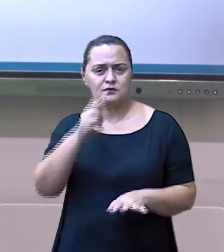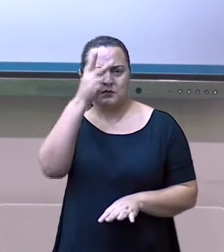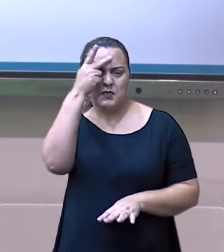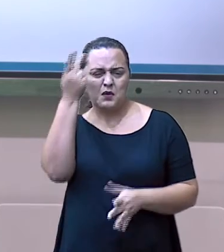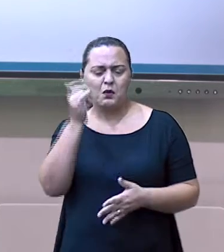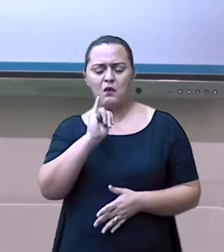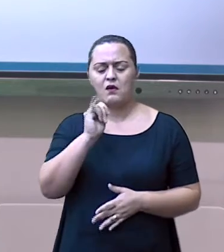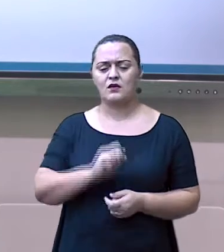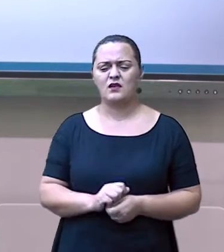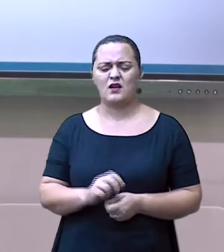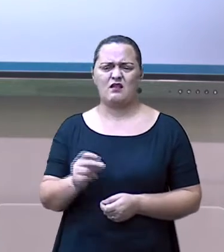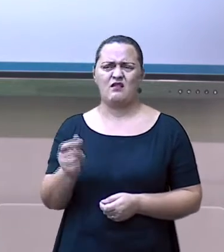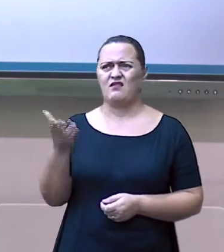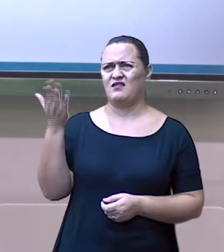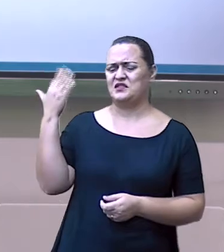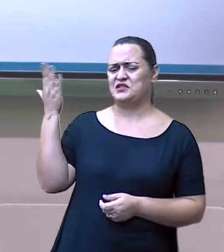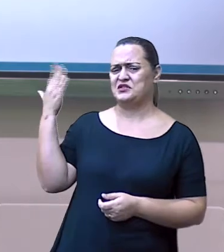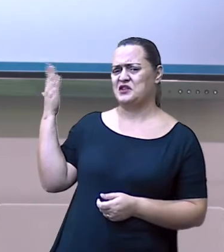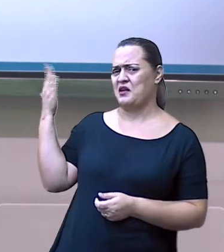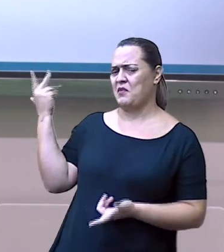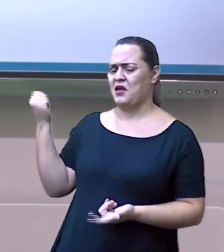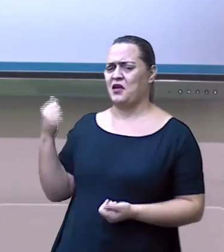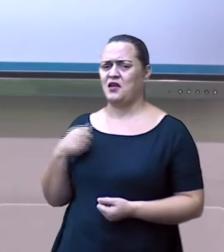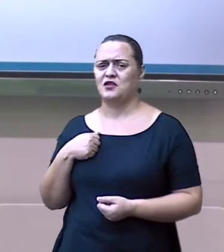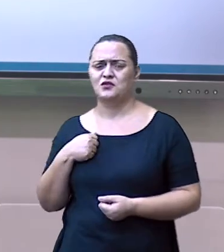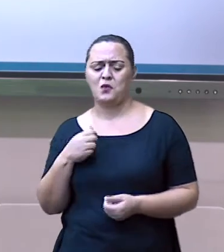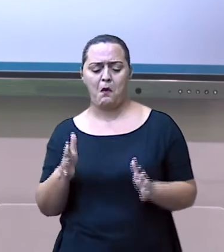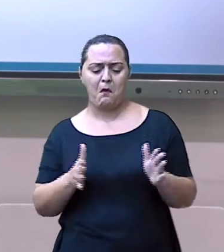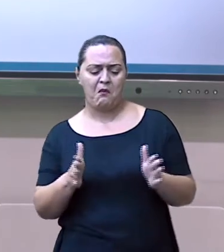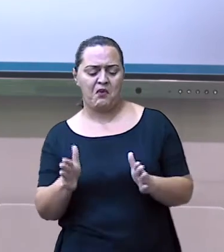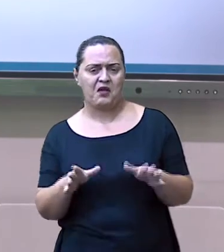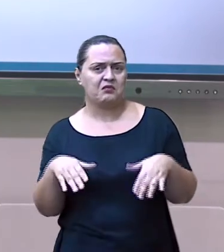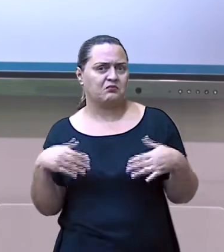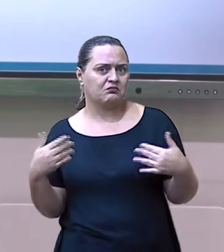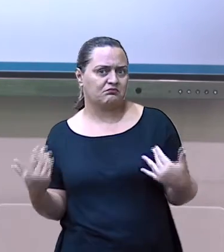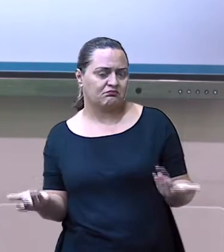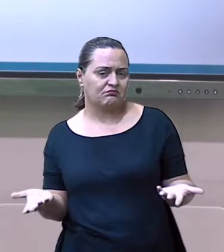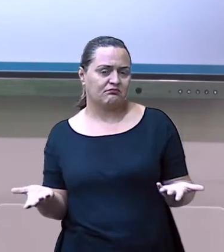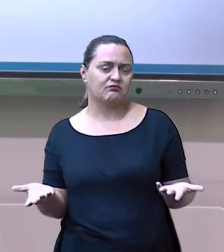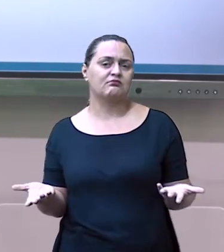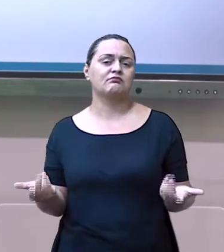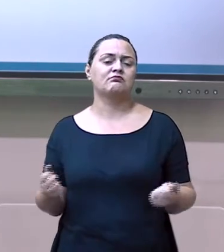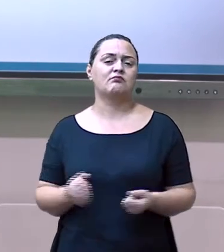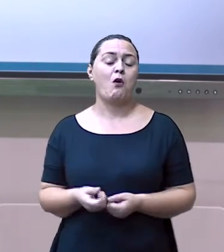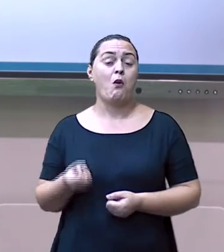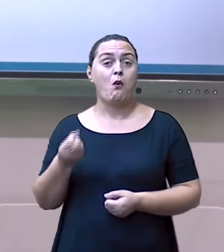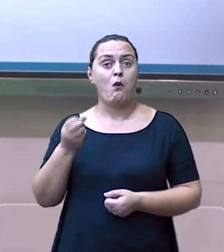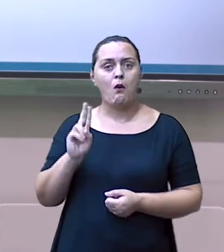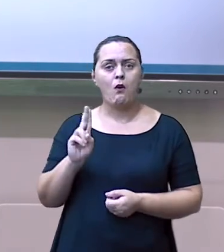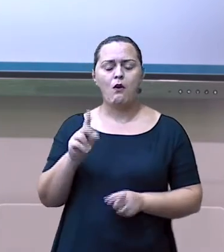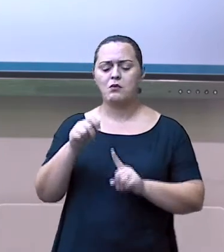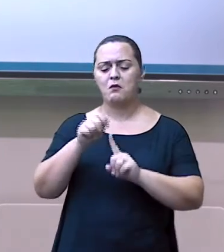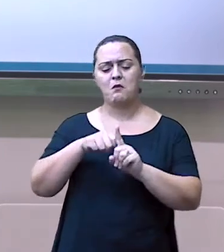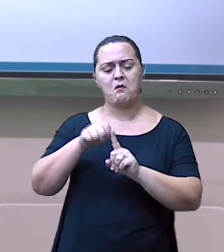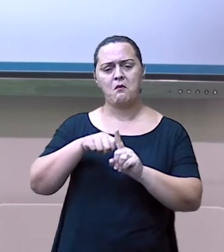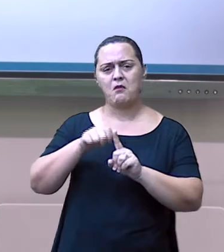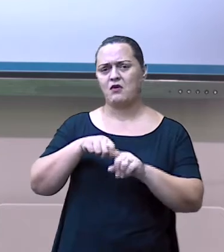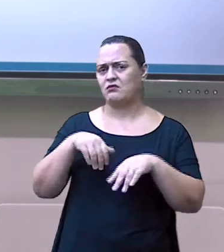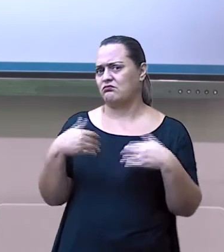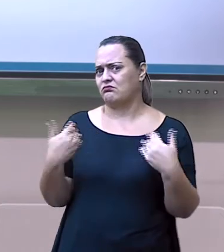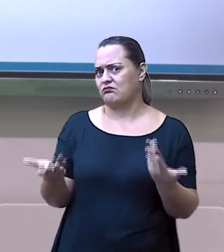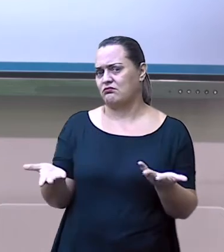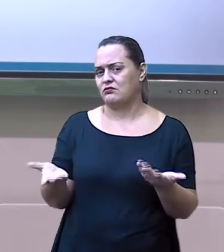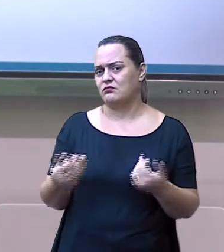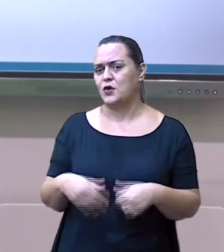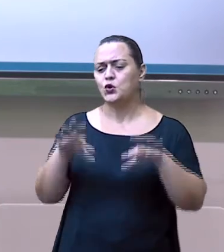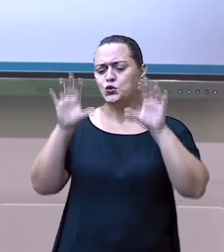antigamente, na época tal, ou no mês tal,